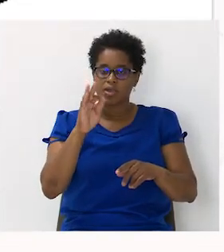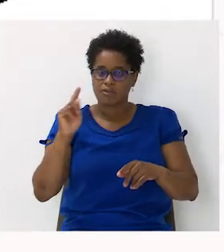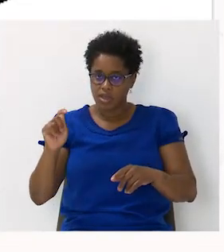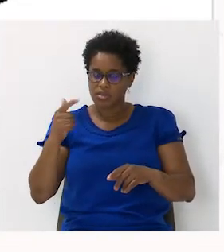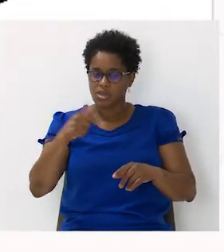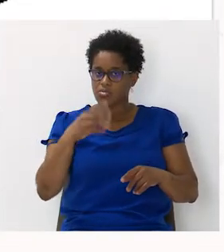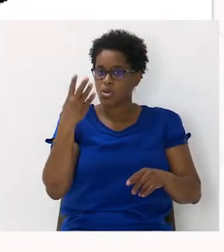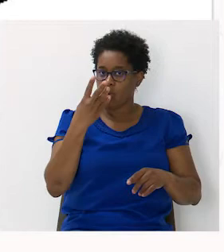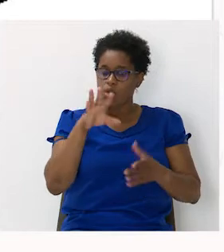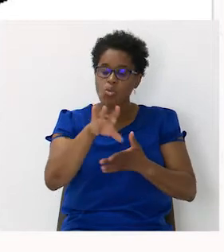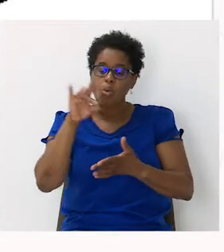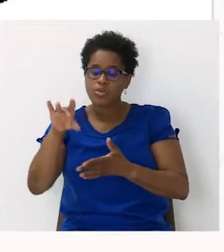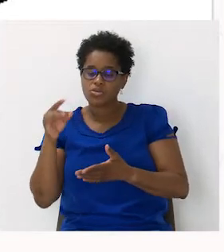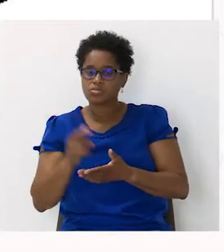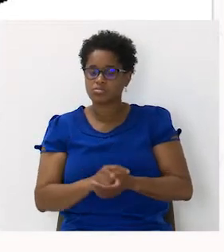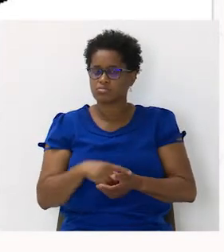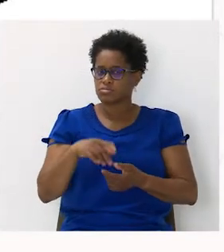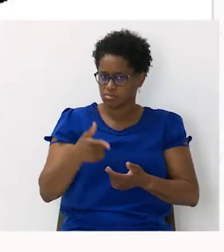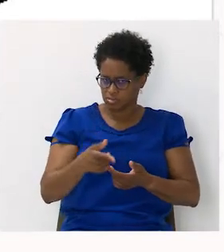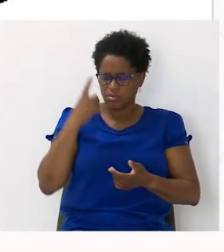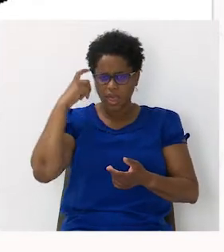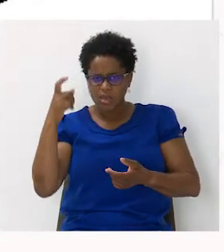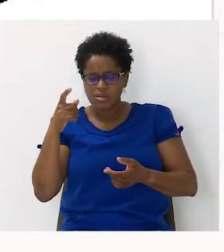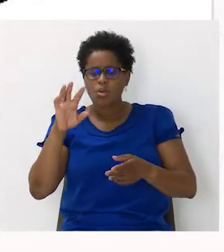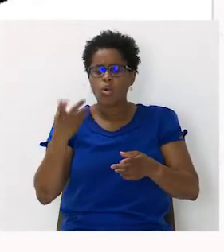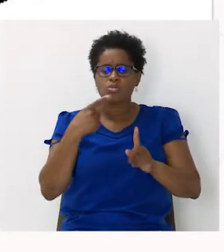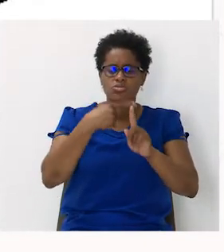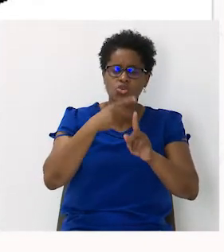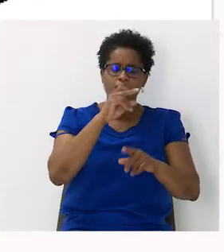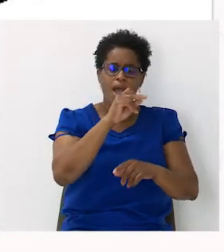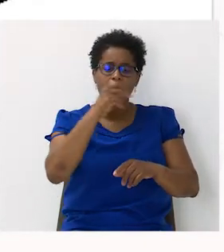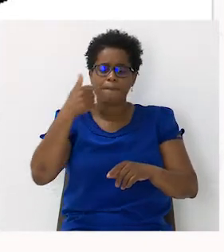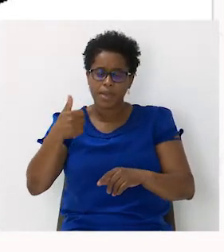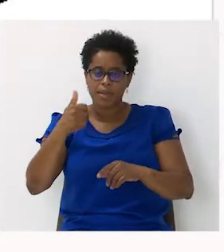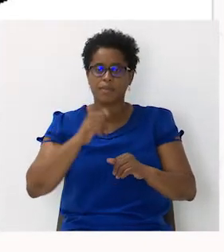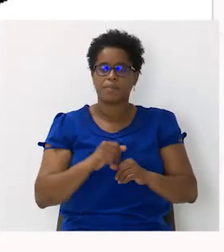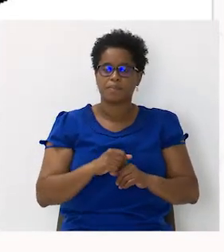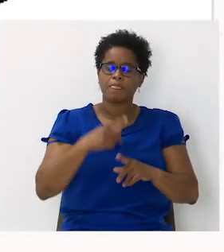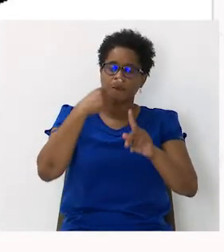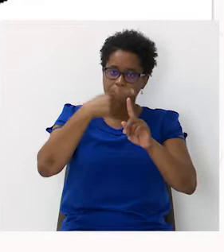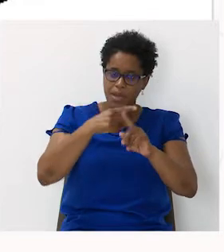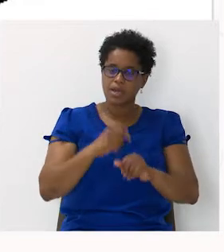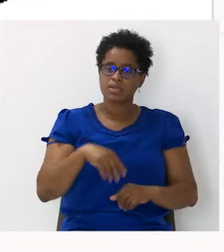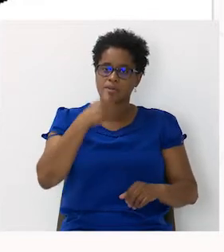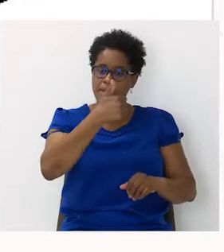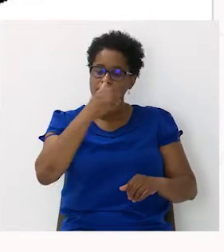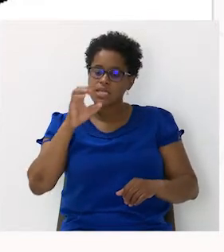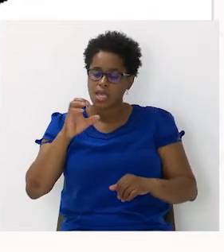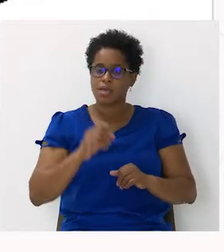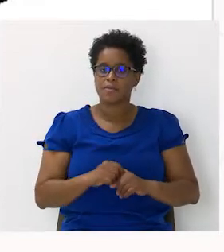4 opções. Acham que ao somar AB mais